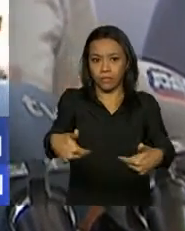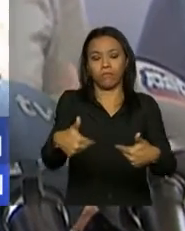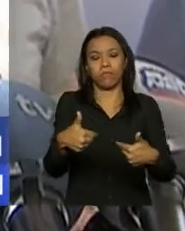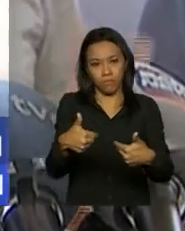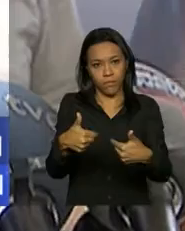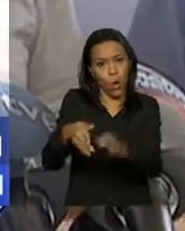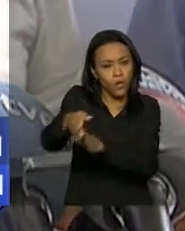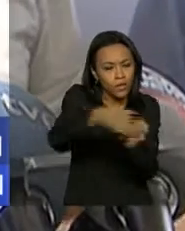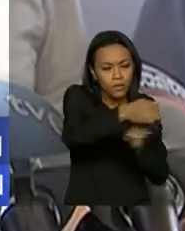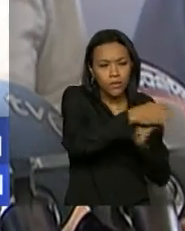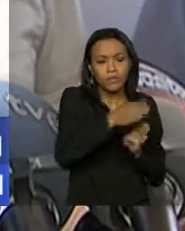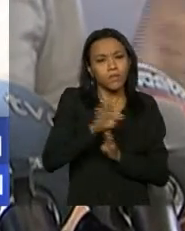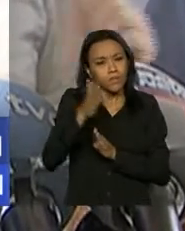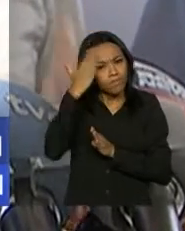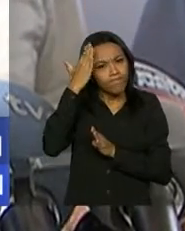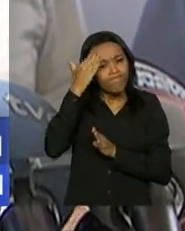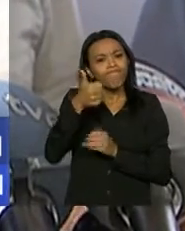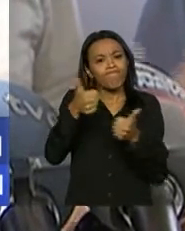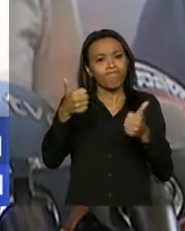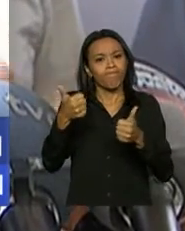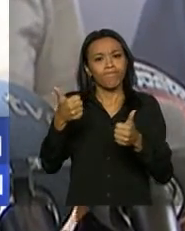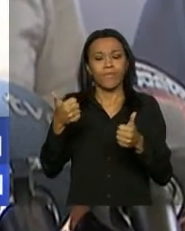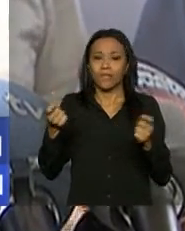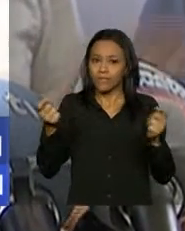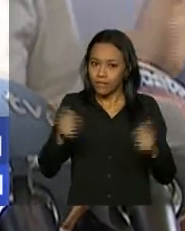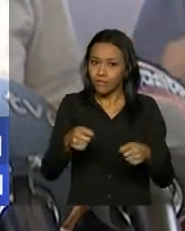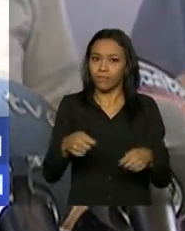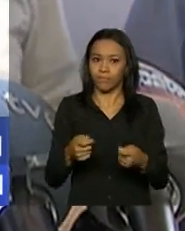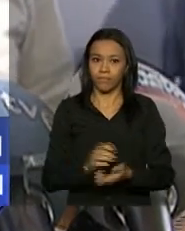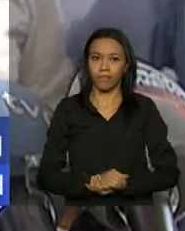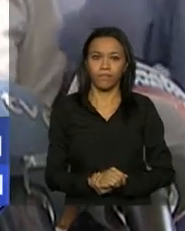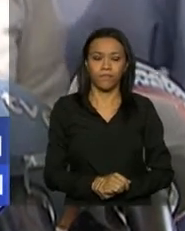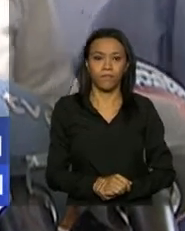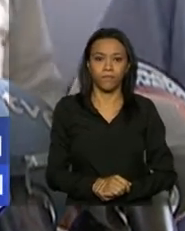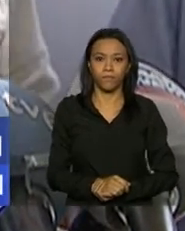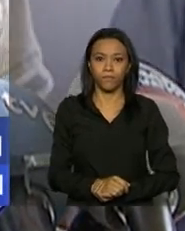absolutamente positiva, pode levar a esse criador.